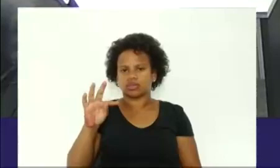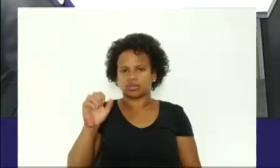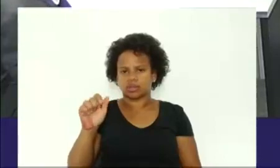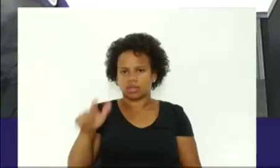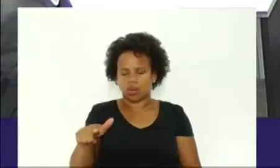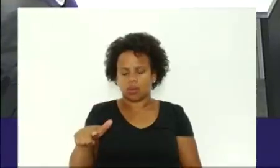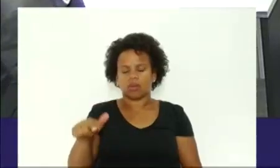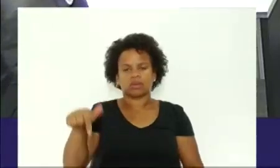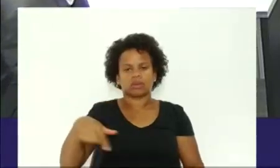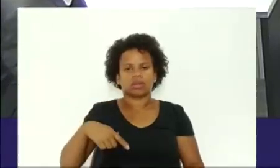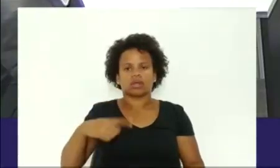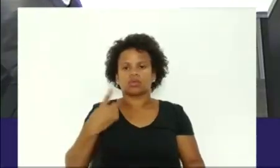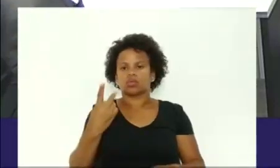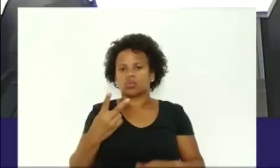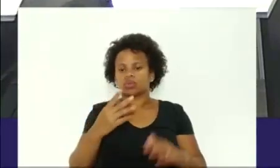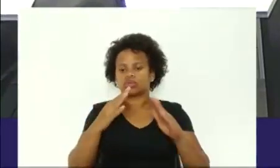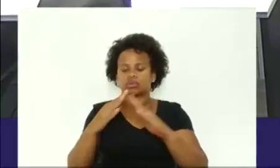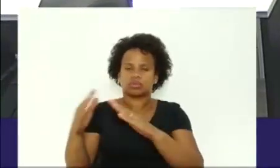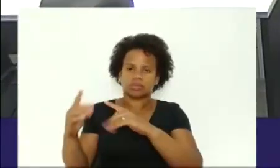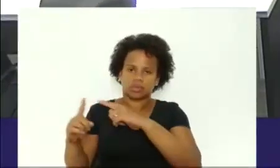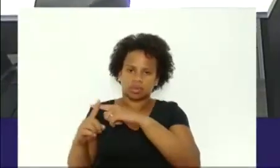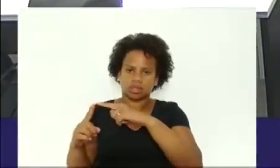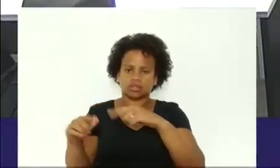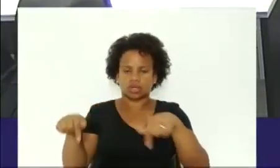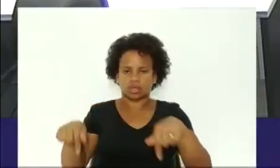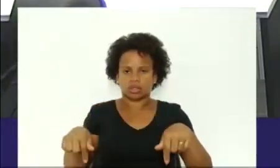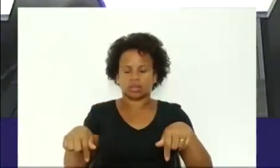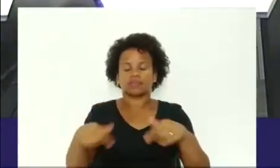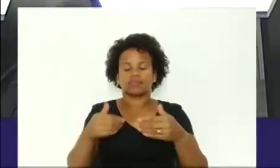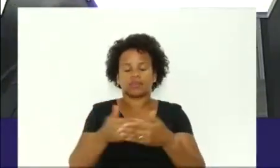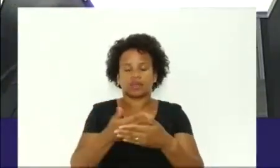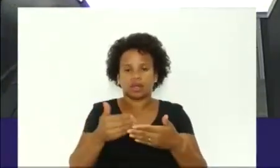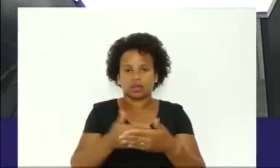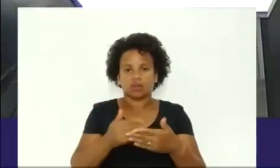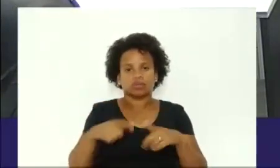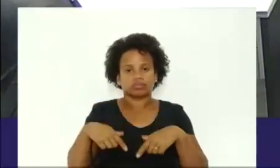Nesta vocação, se dedica bastante às pessoas menos favorecidas e